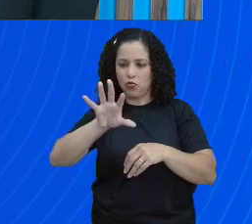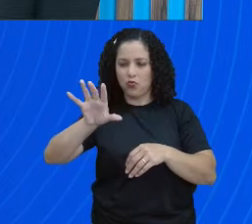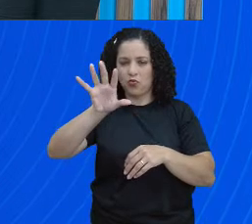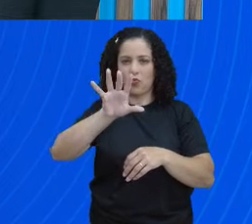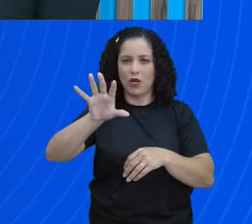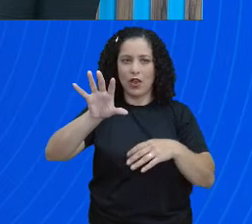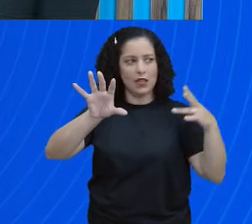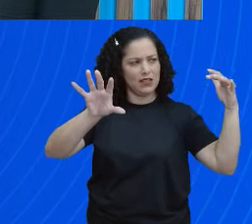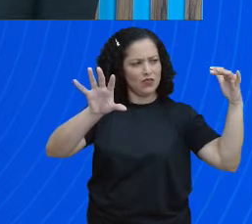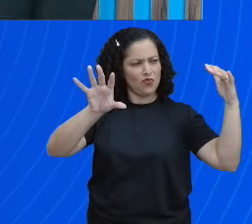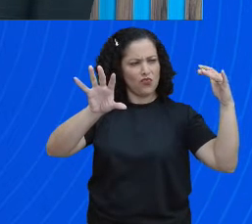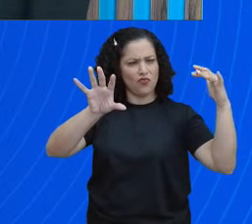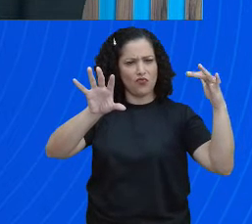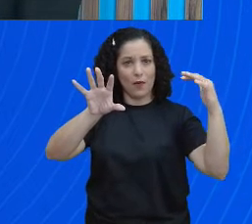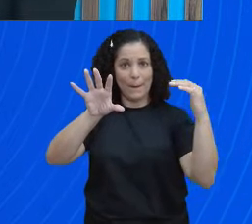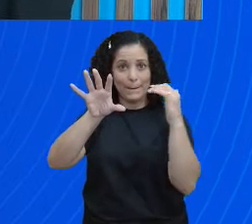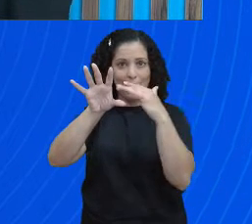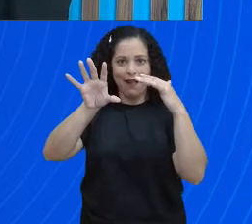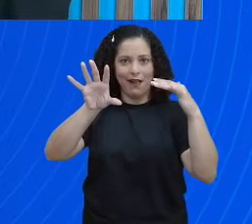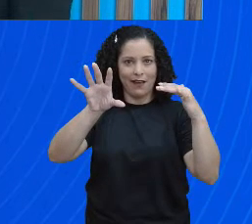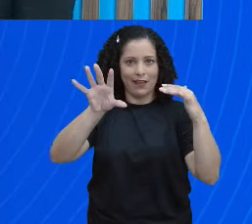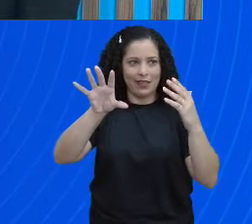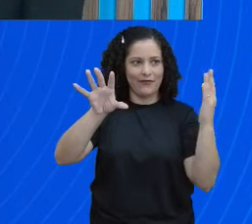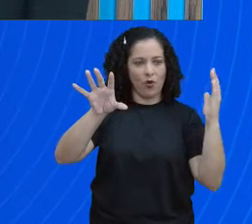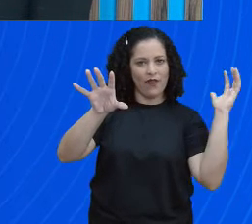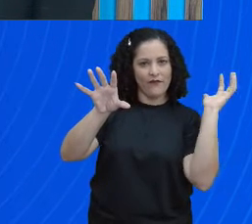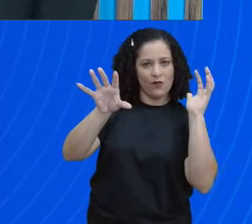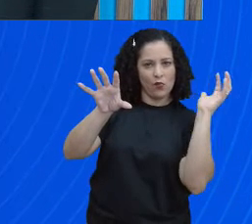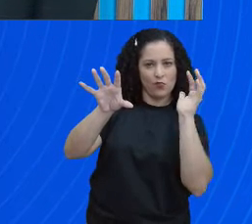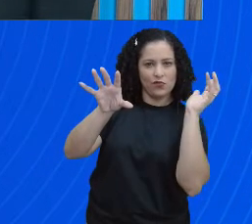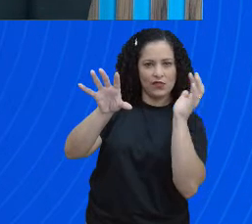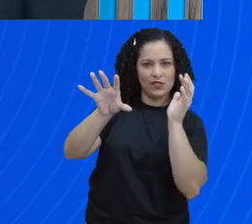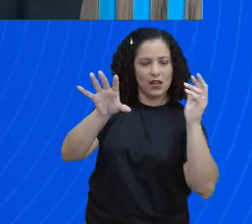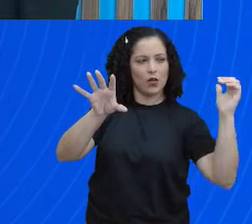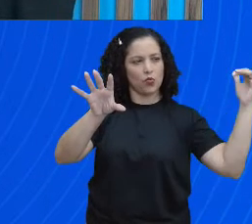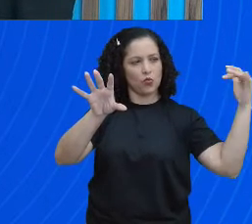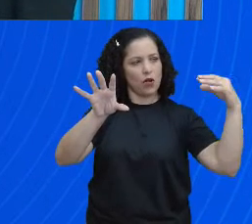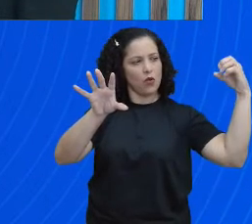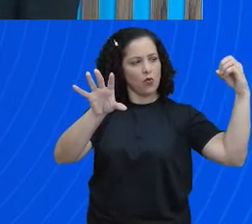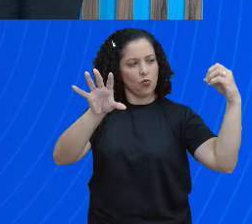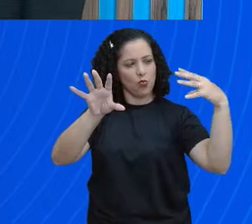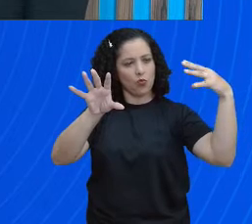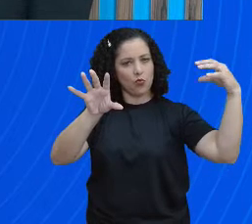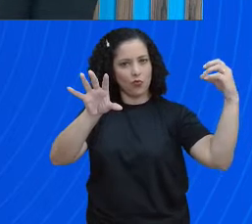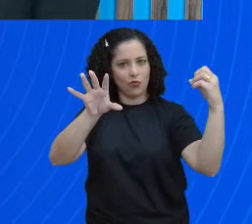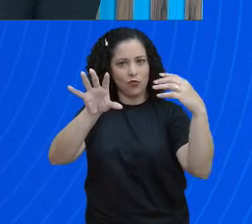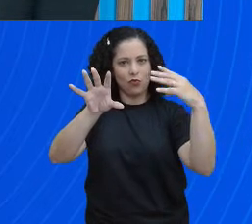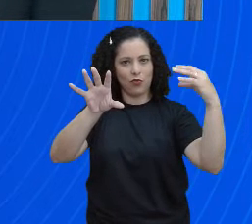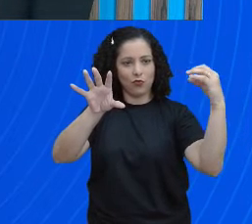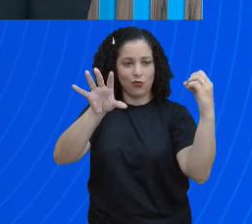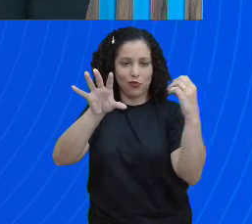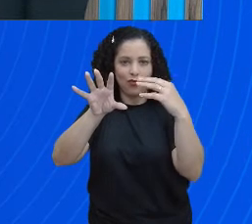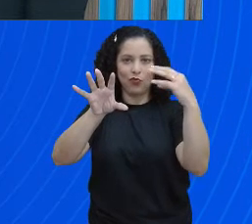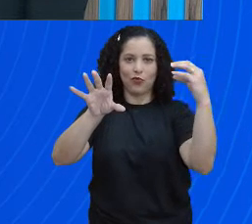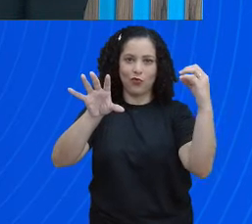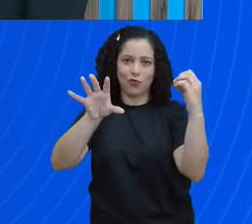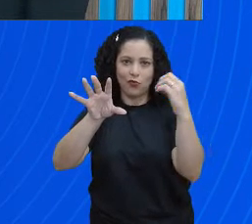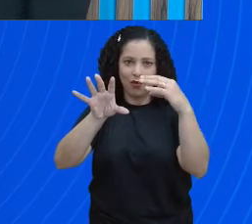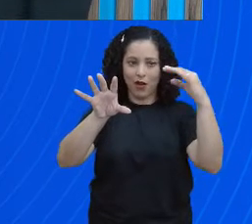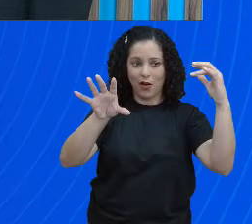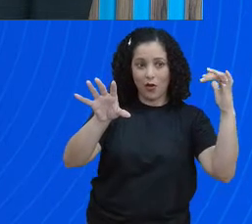né? Então, quando esse nêutron vem de fora, nessa radiação pelas partículas de nêutron, vem de fora